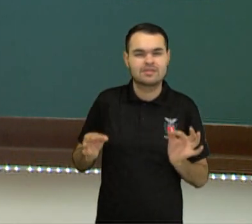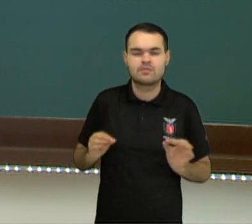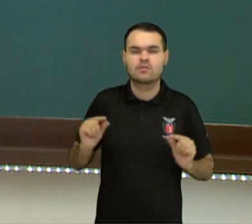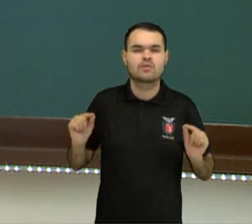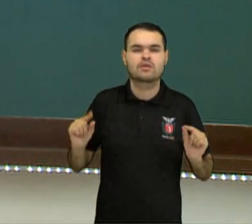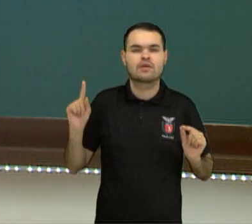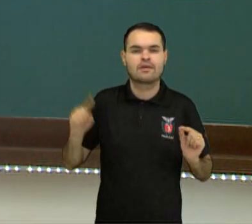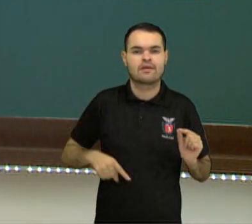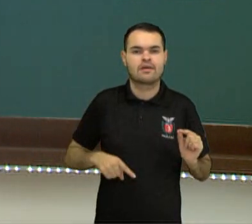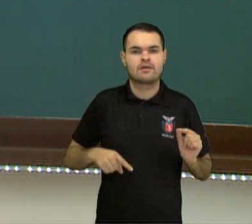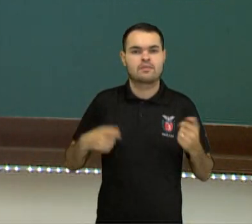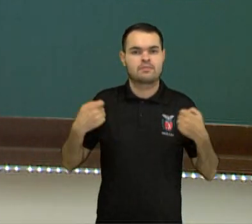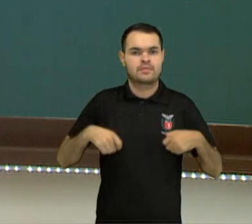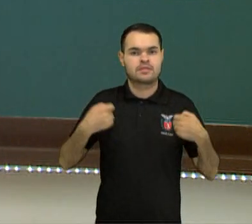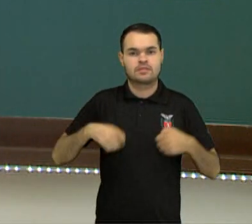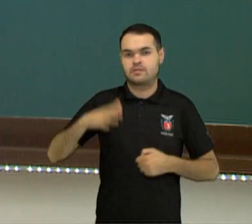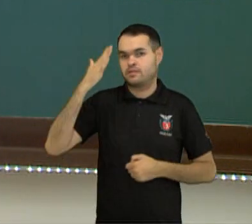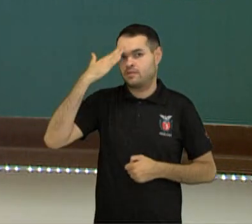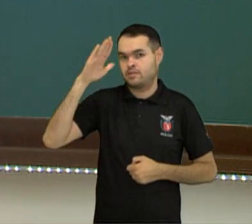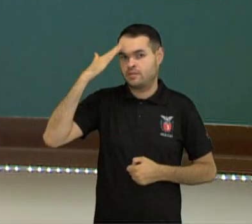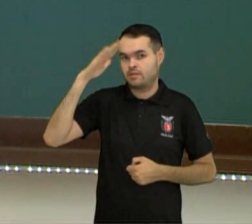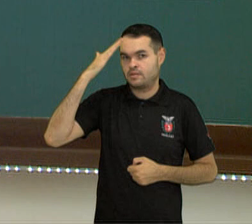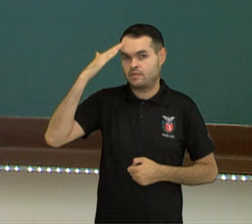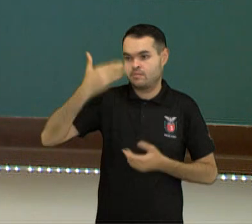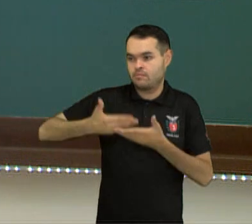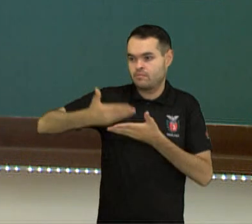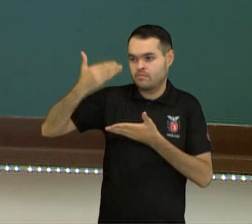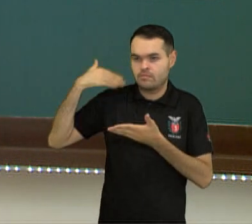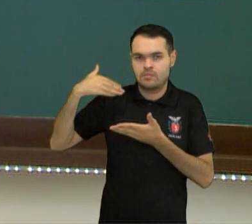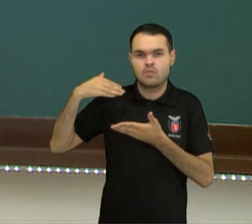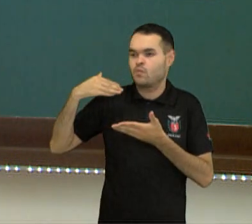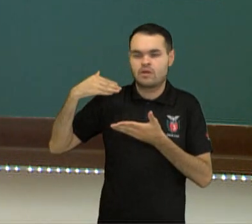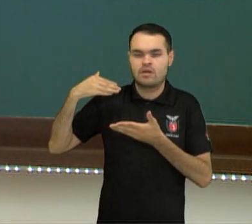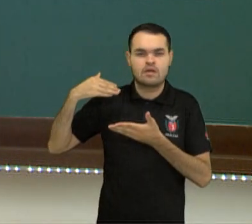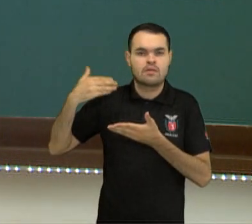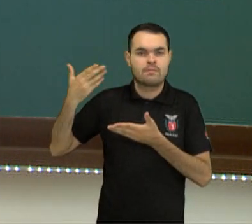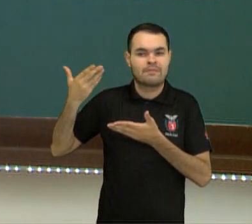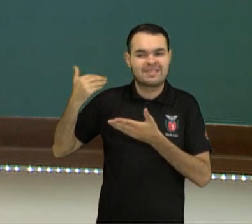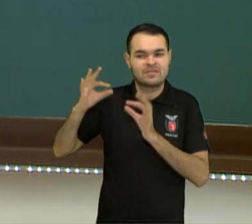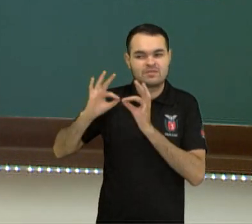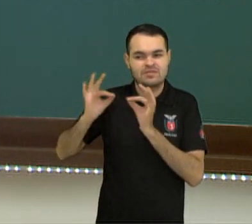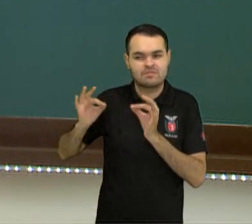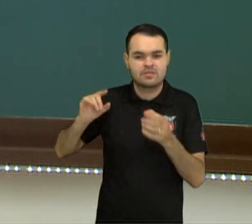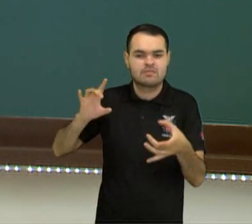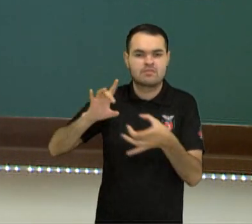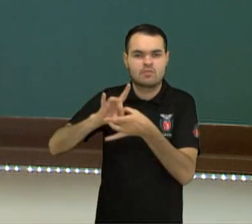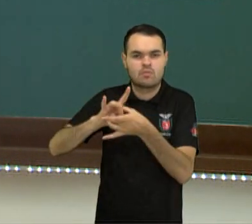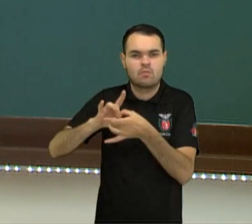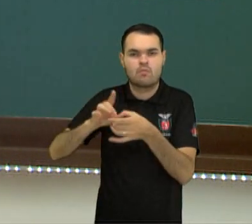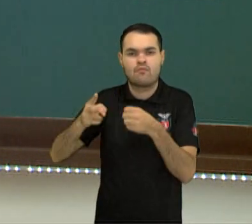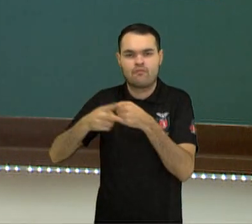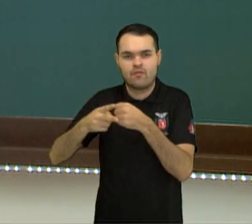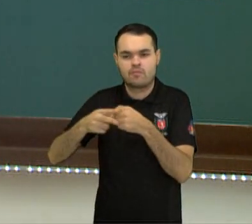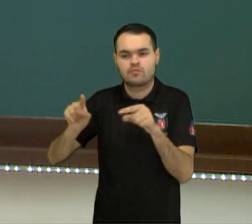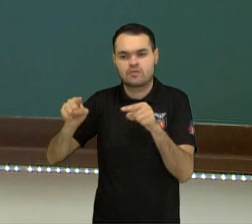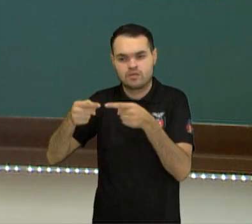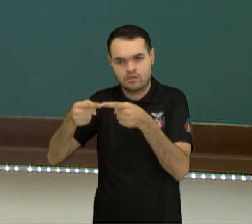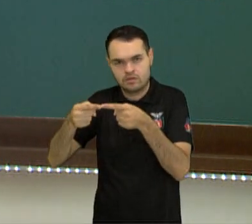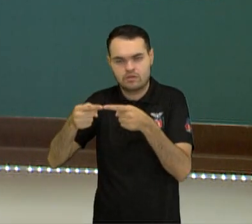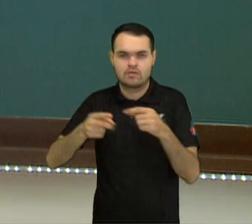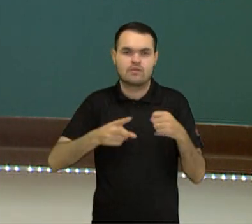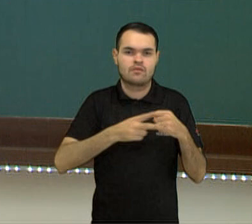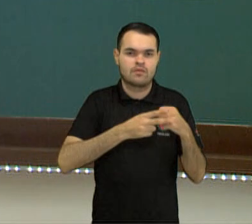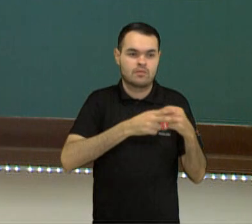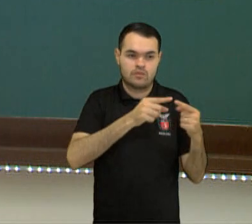gente perpasse sobre essa história de verbos regulares e irregulares, para que então a gente possa chegar lá e